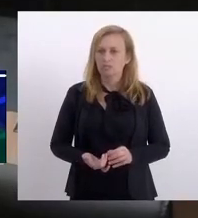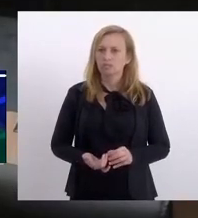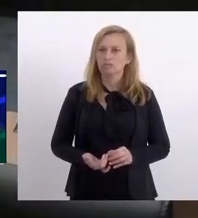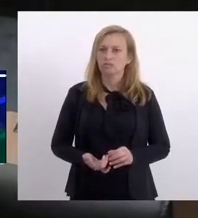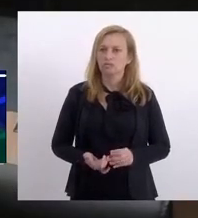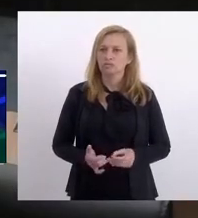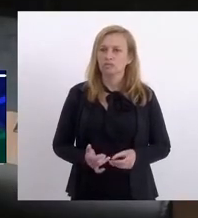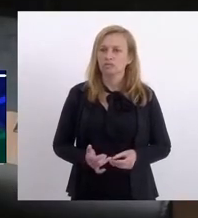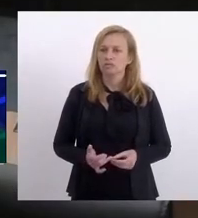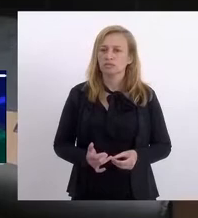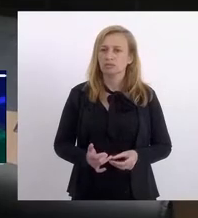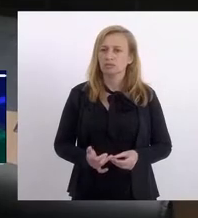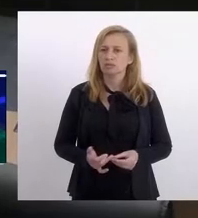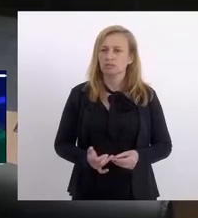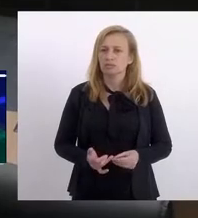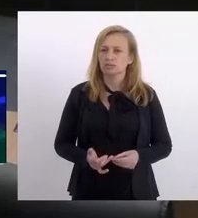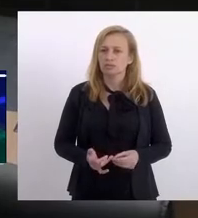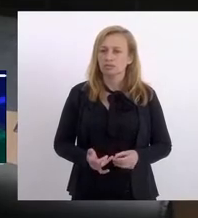O